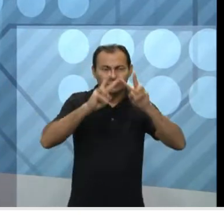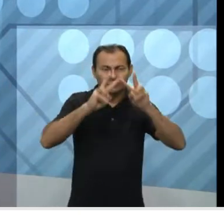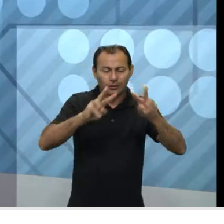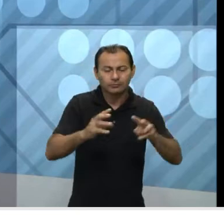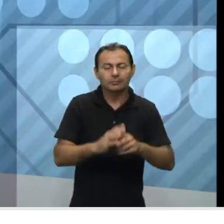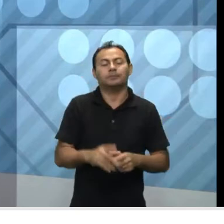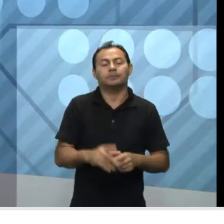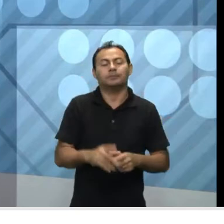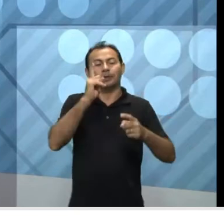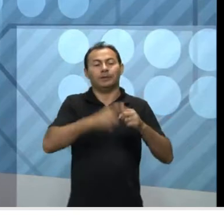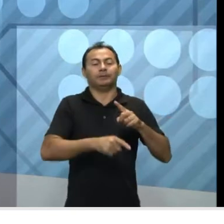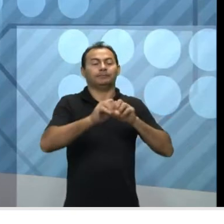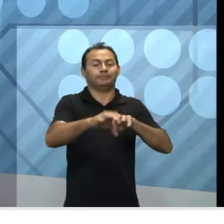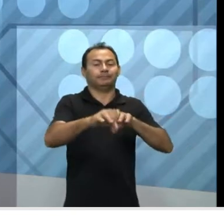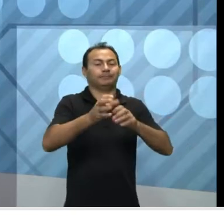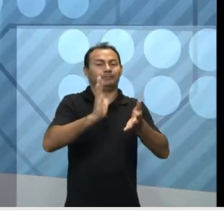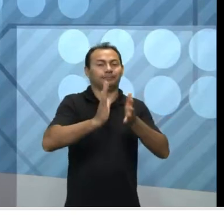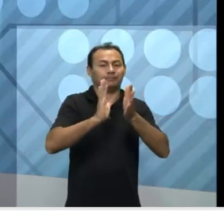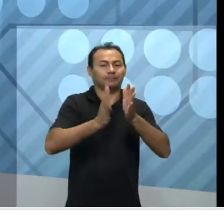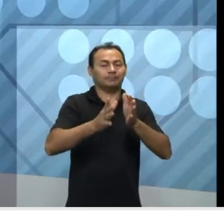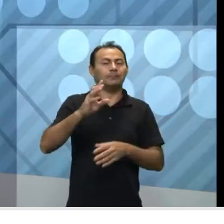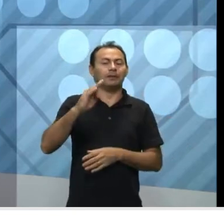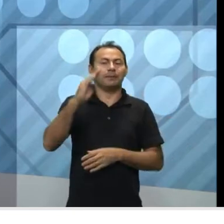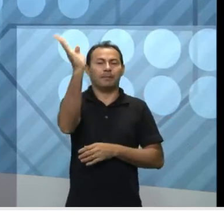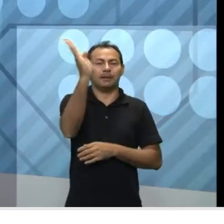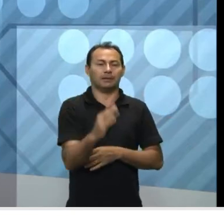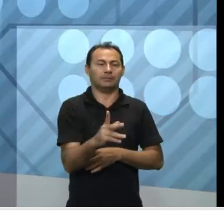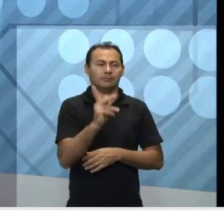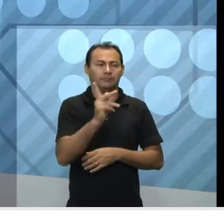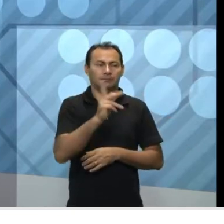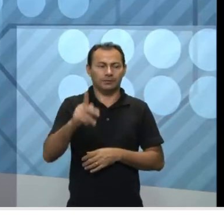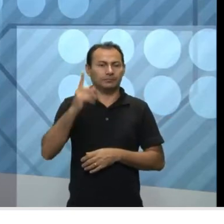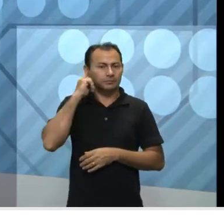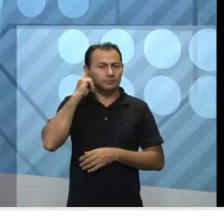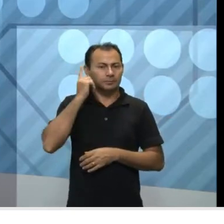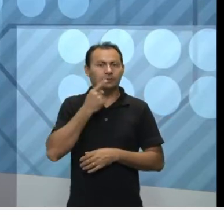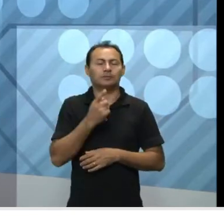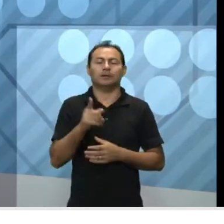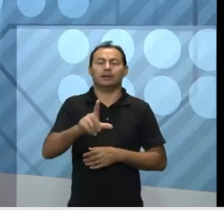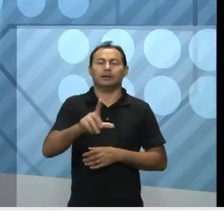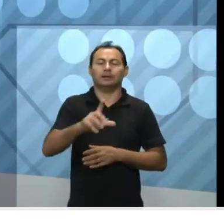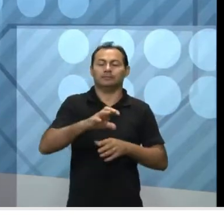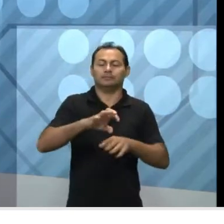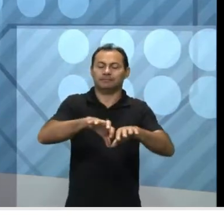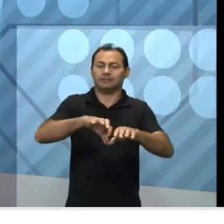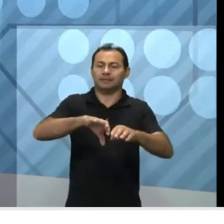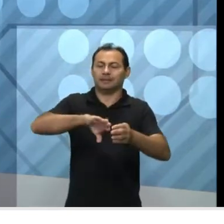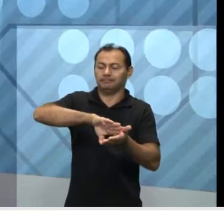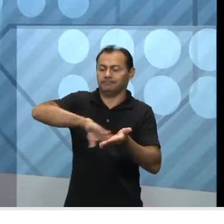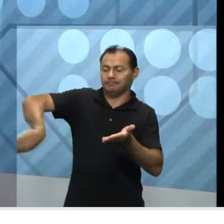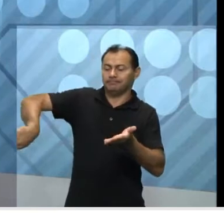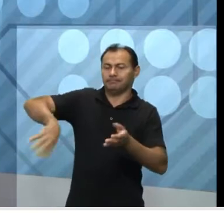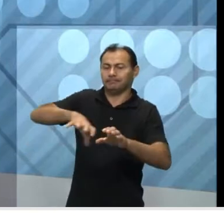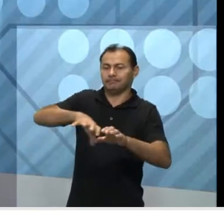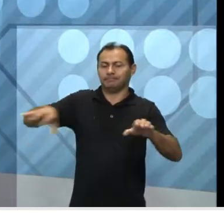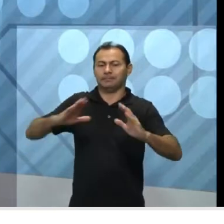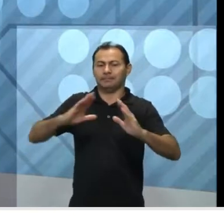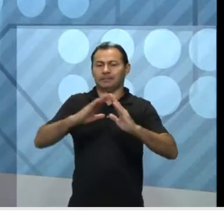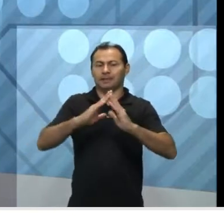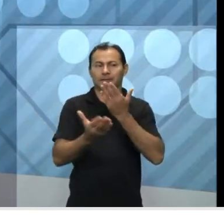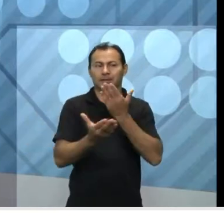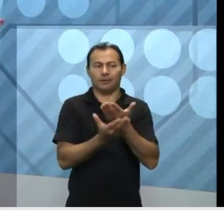brasileira. Professores surdos, eles são excluídos do contexto educacional e outros institutos também